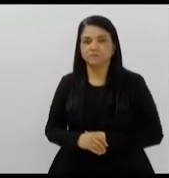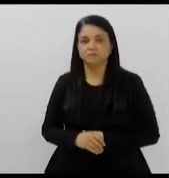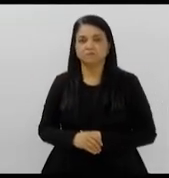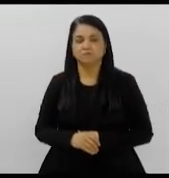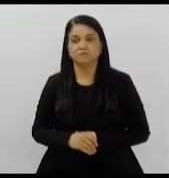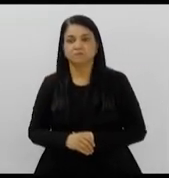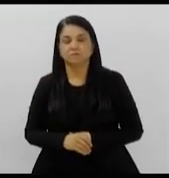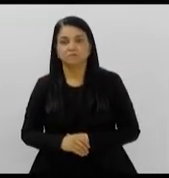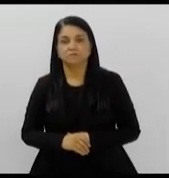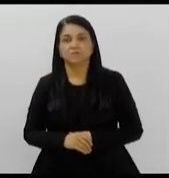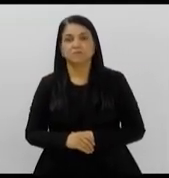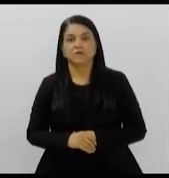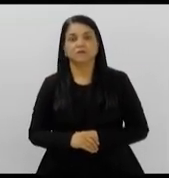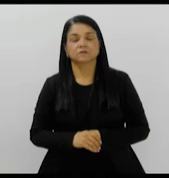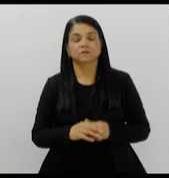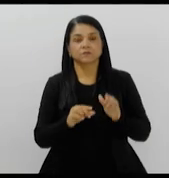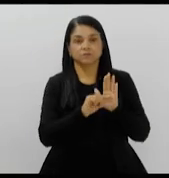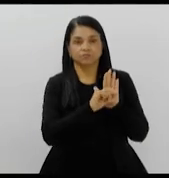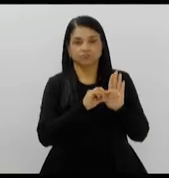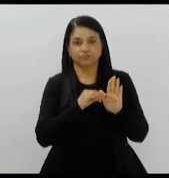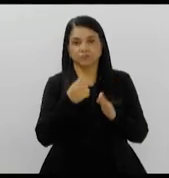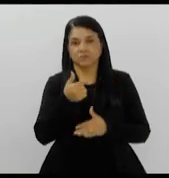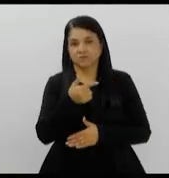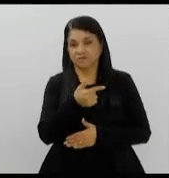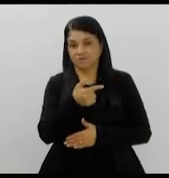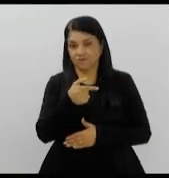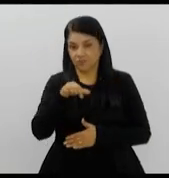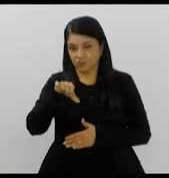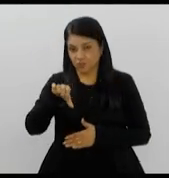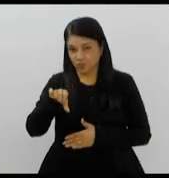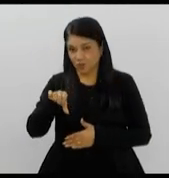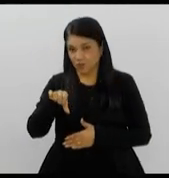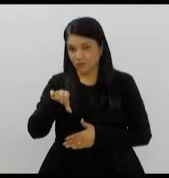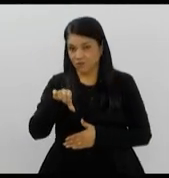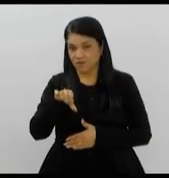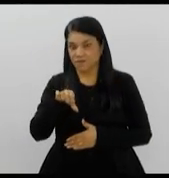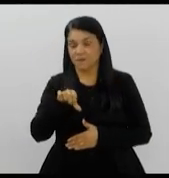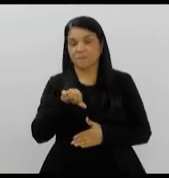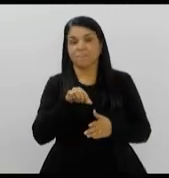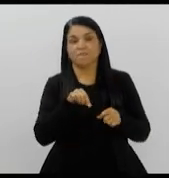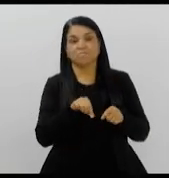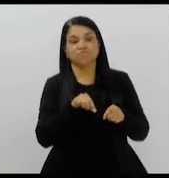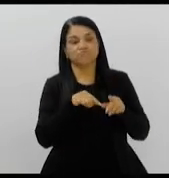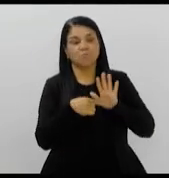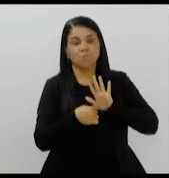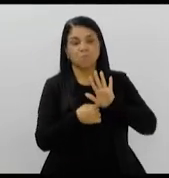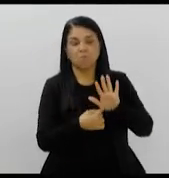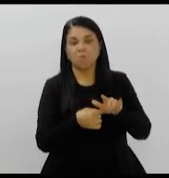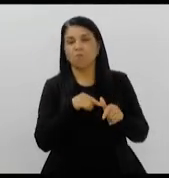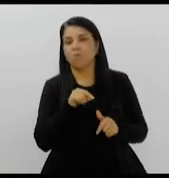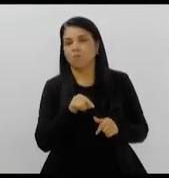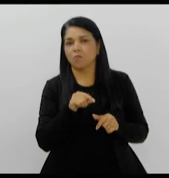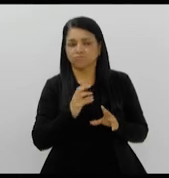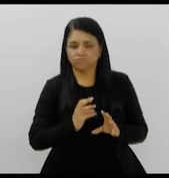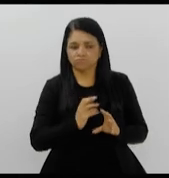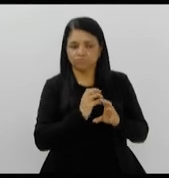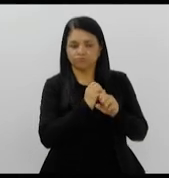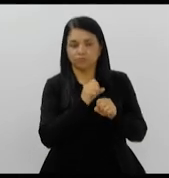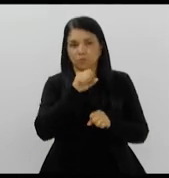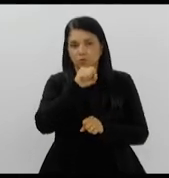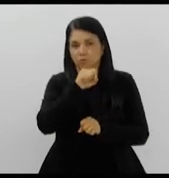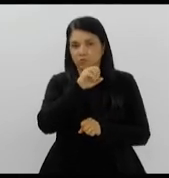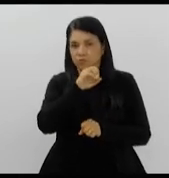Depois, no anexo 29 do plano, havia cenários que indicavam que esse montante de 800